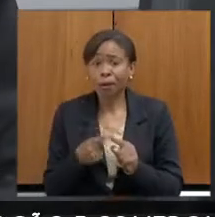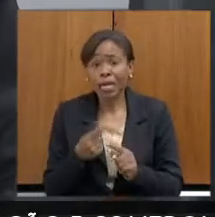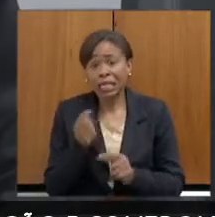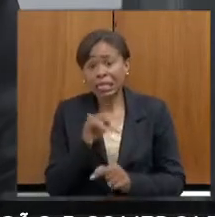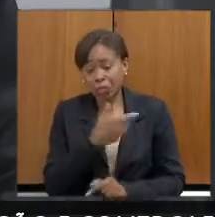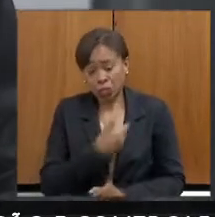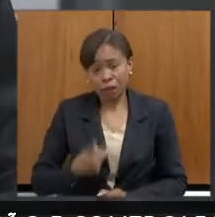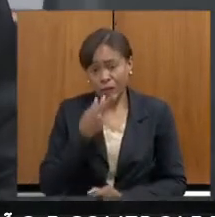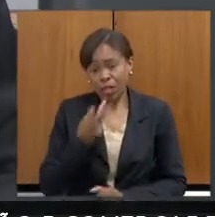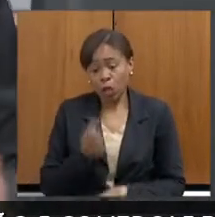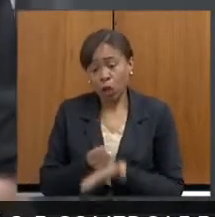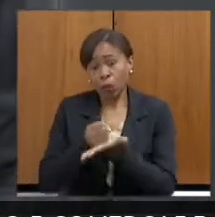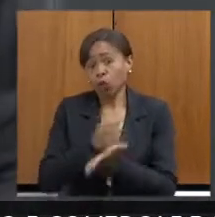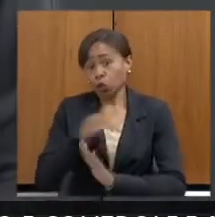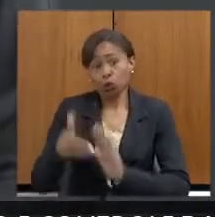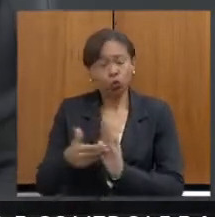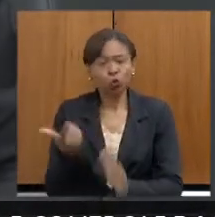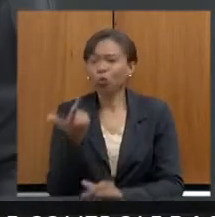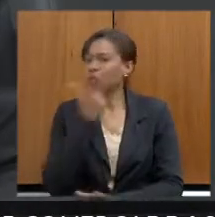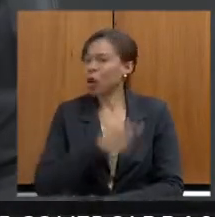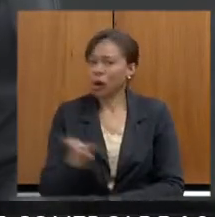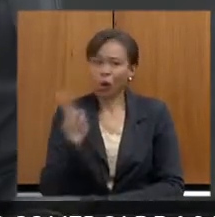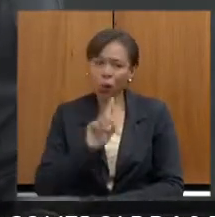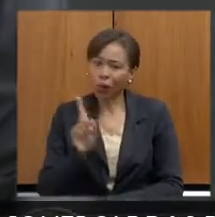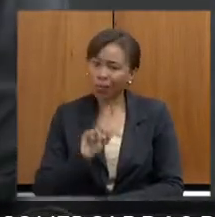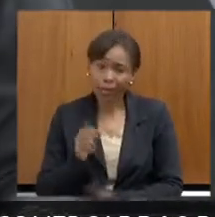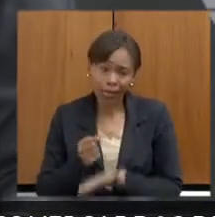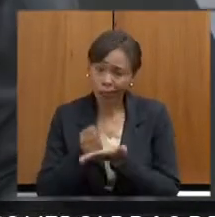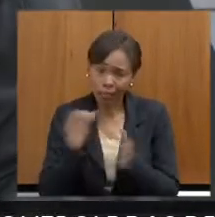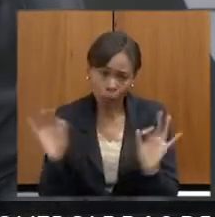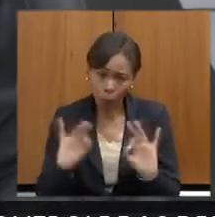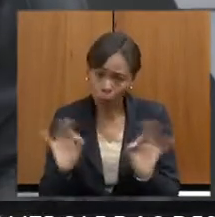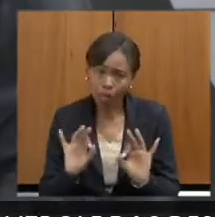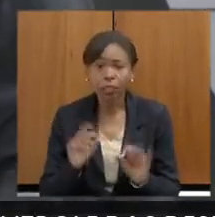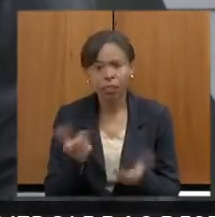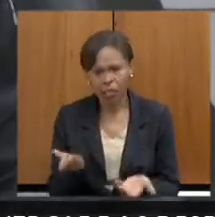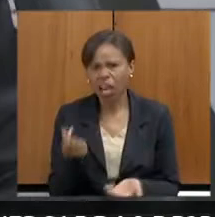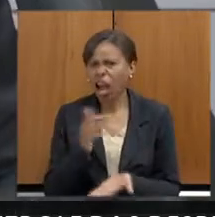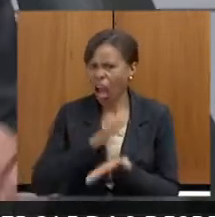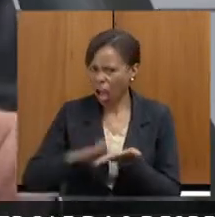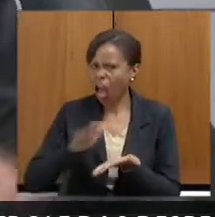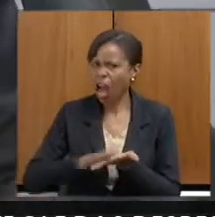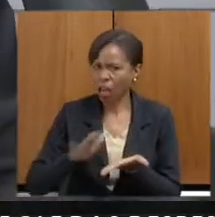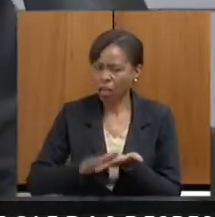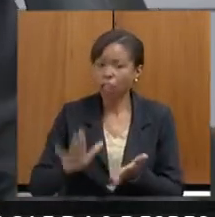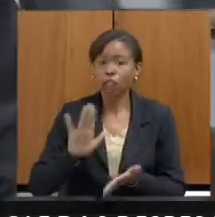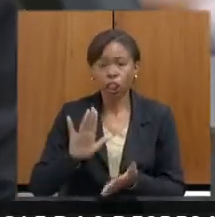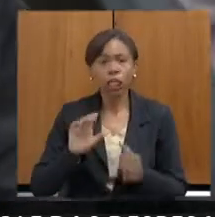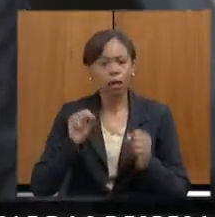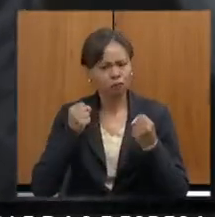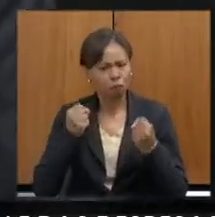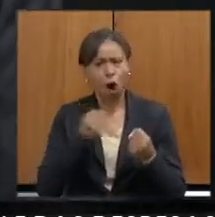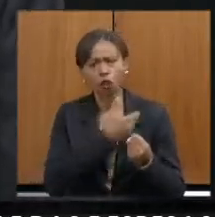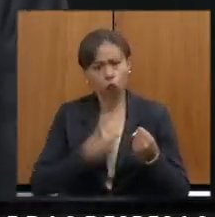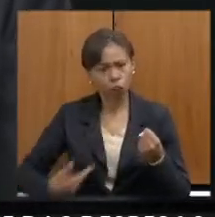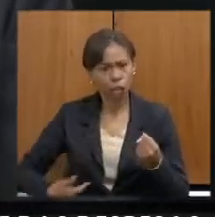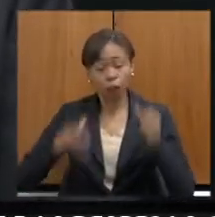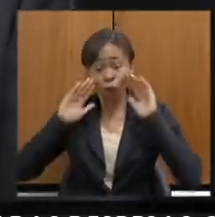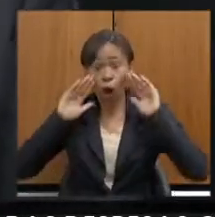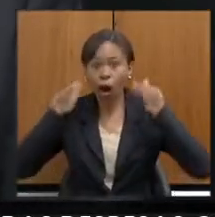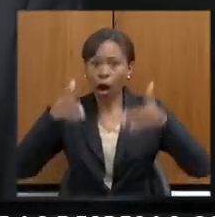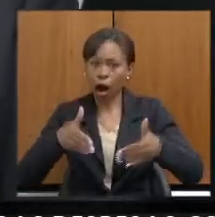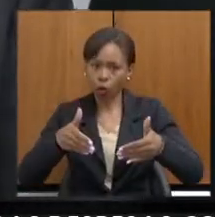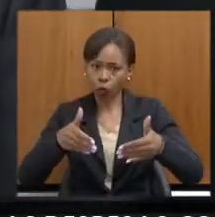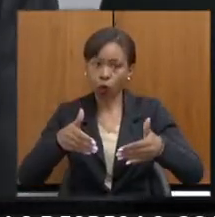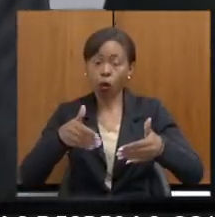aproveitar tudo não consegue prover tudo não provei nada ainda custa muito caro a gente gosta no estado forte o estado focado dentre